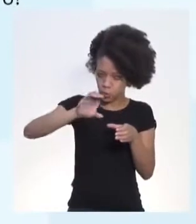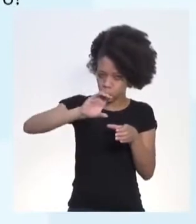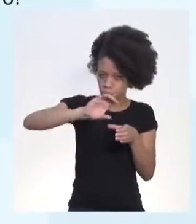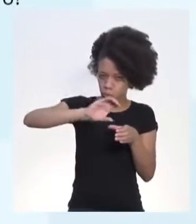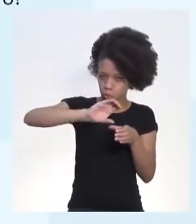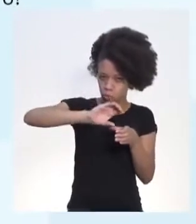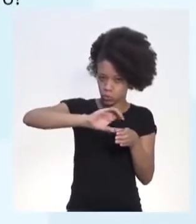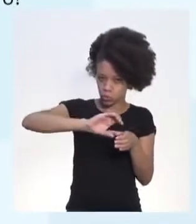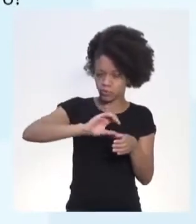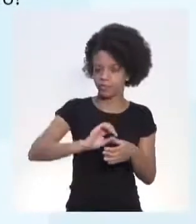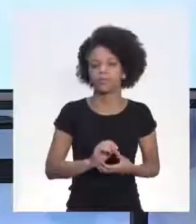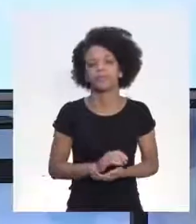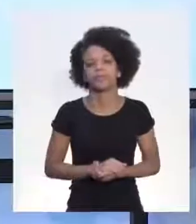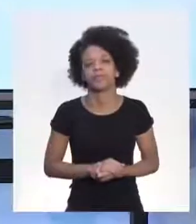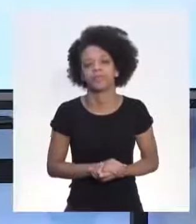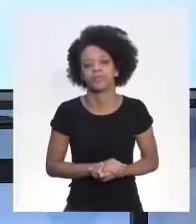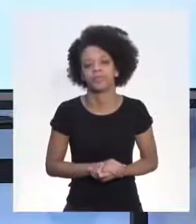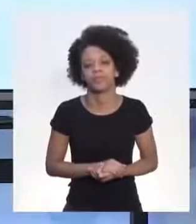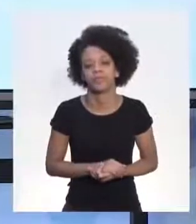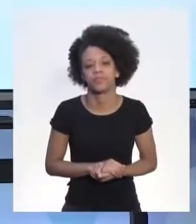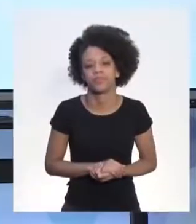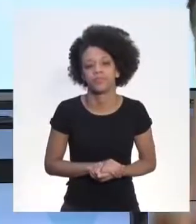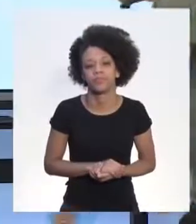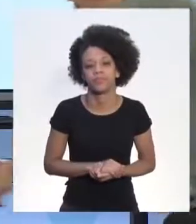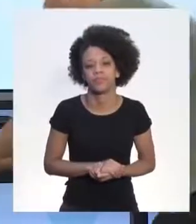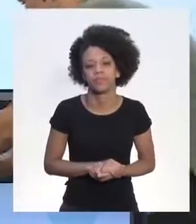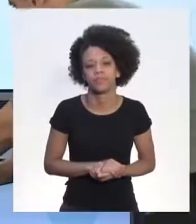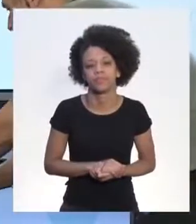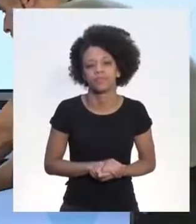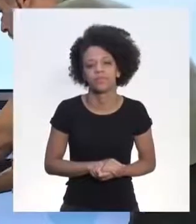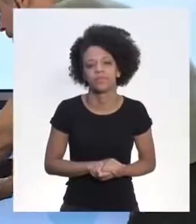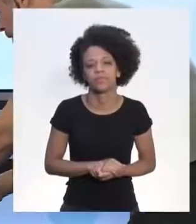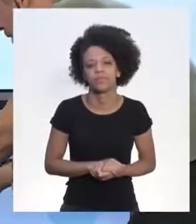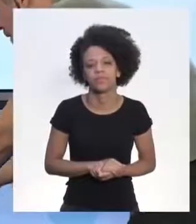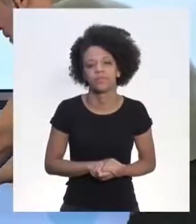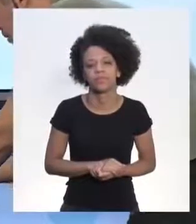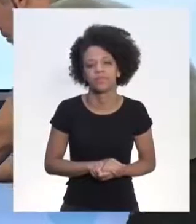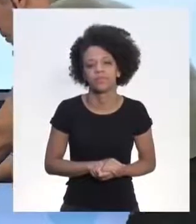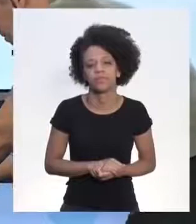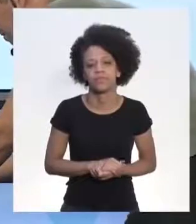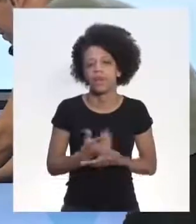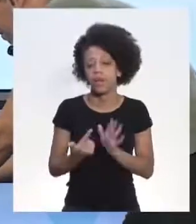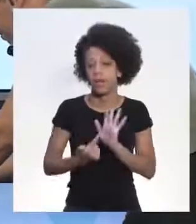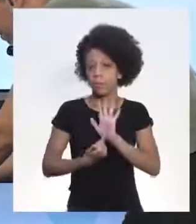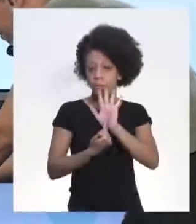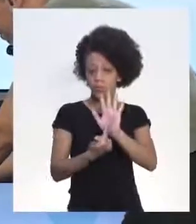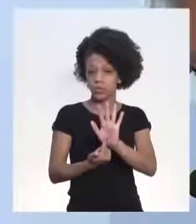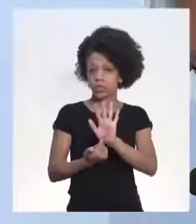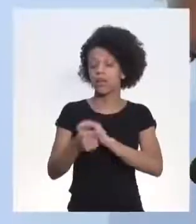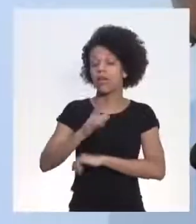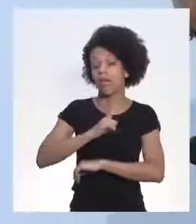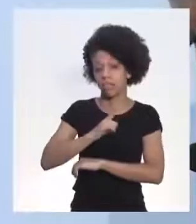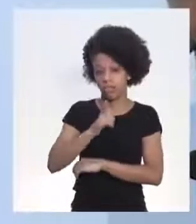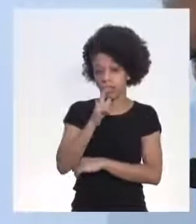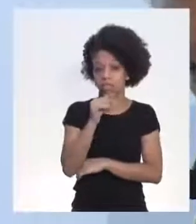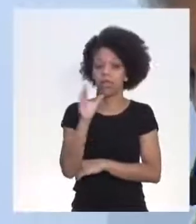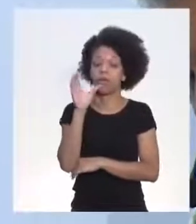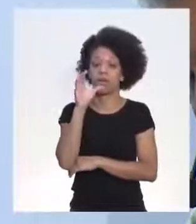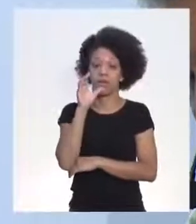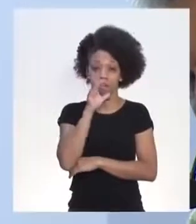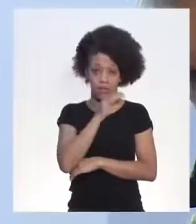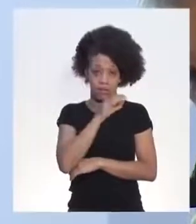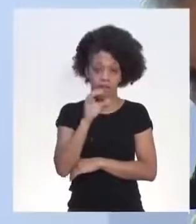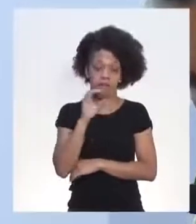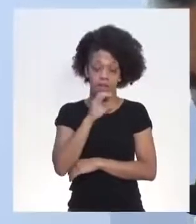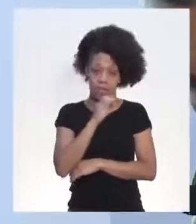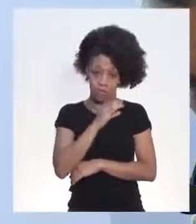na... Tá aqui, ó. Mostrar para todo mundo. Opa. Mostrar para todo mundo. Eu tenho água quente aqui, ó. Então,